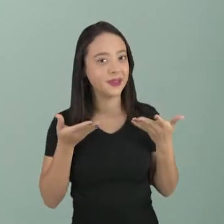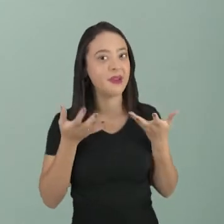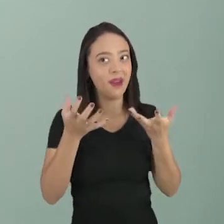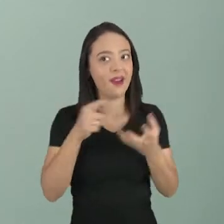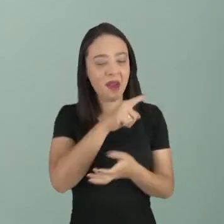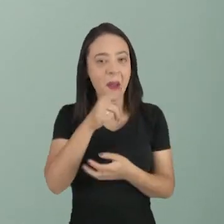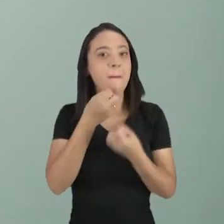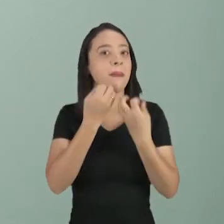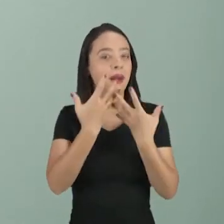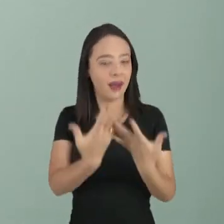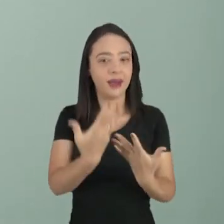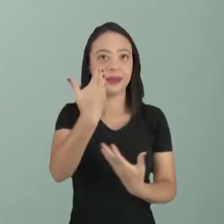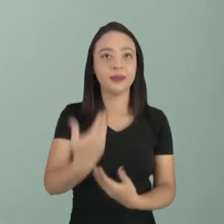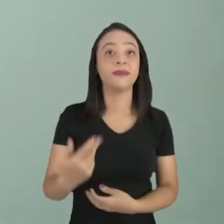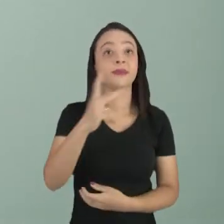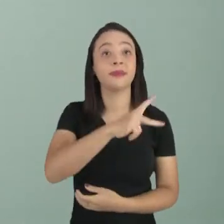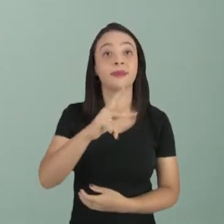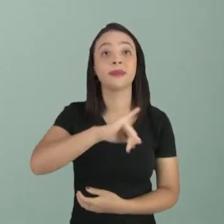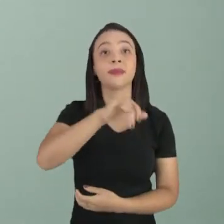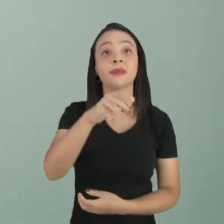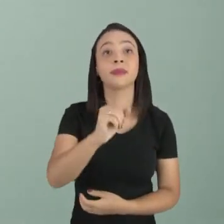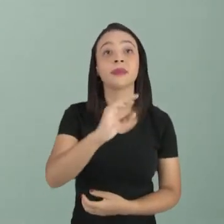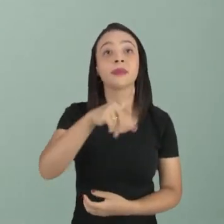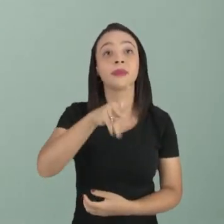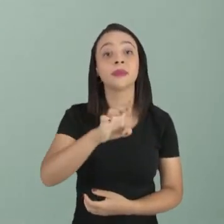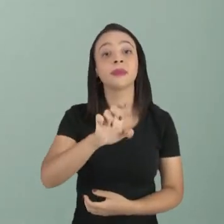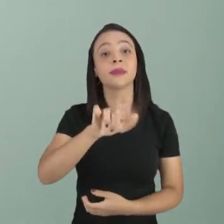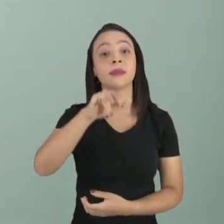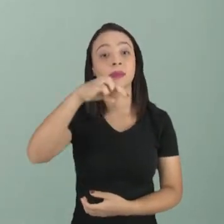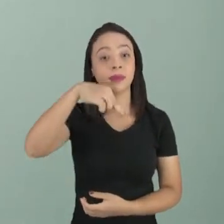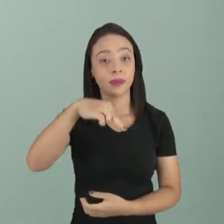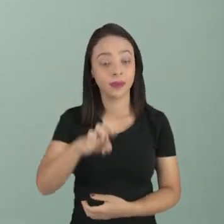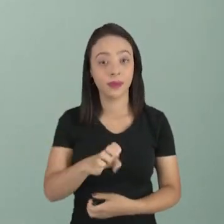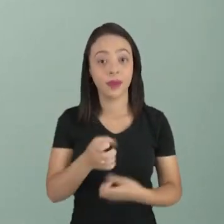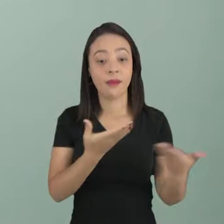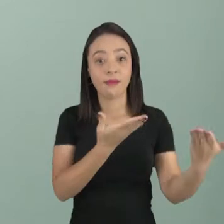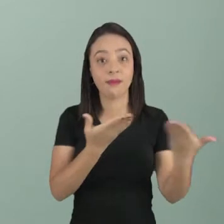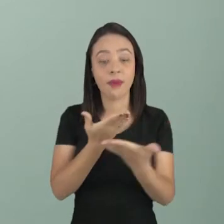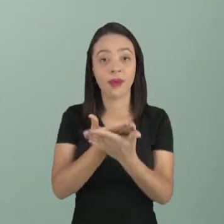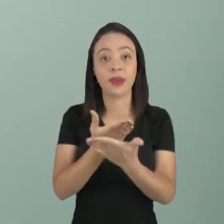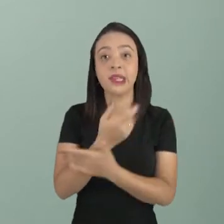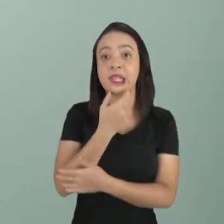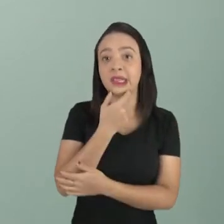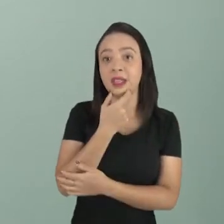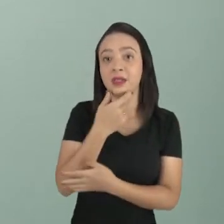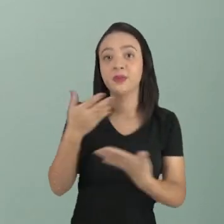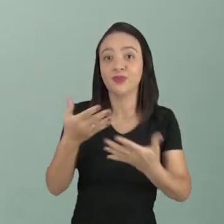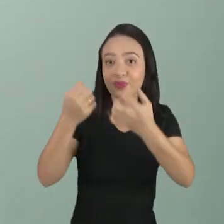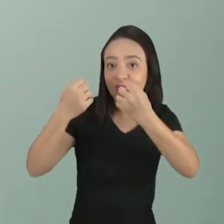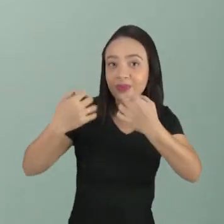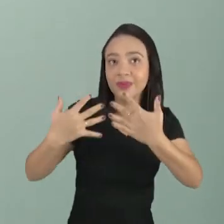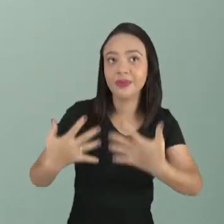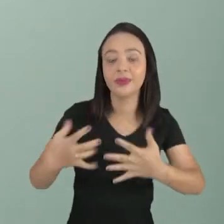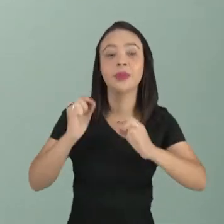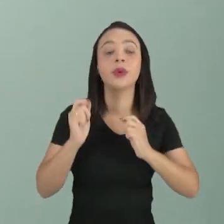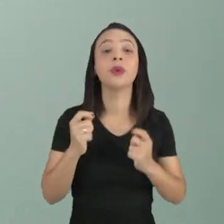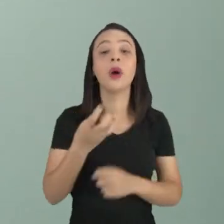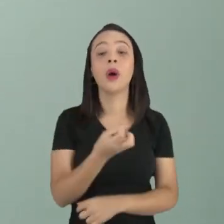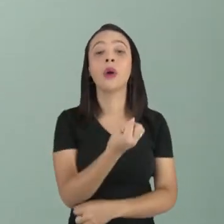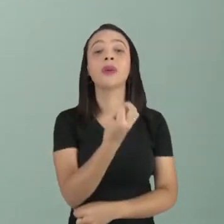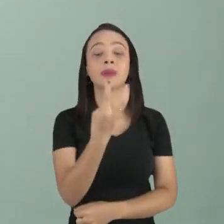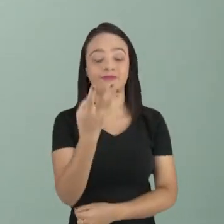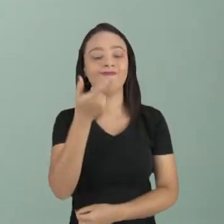estejam todos bem. Meu nome é Jaqueline e sejam bem-vindos à nossa aula de inglês. Hoje nós vamos falar um pouquinho sobre countable